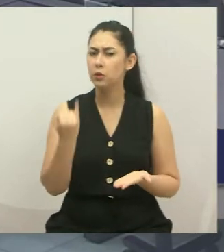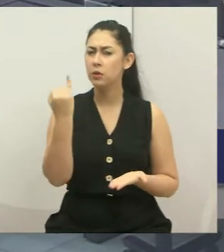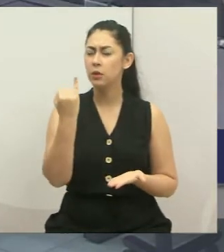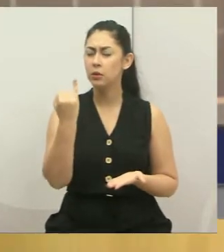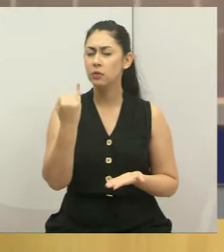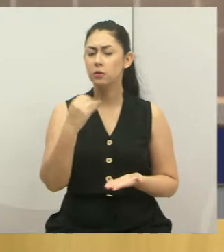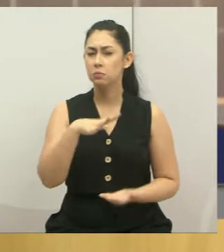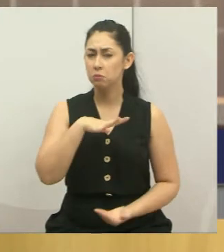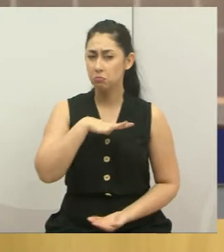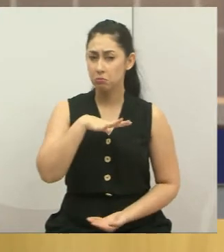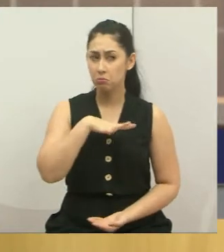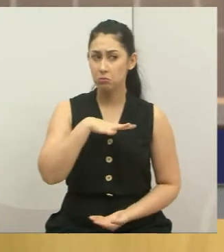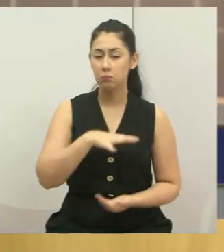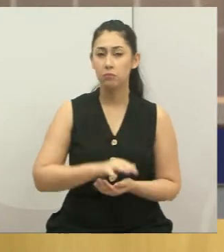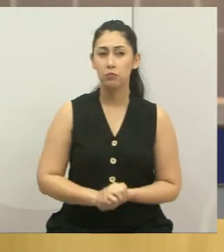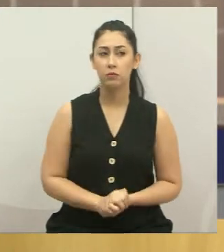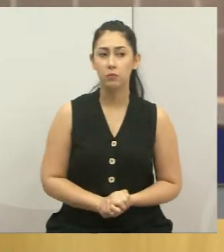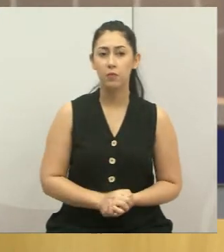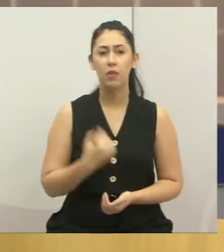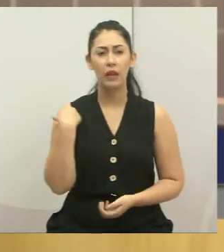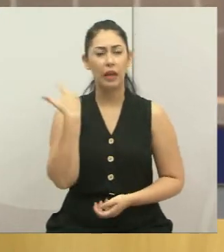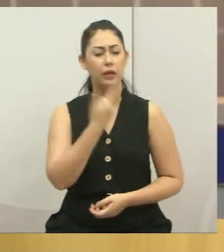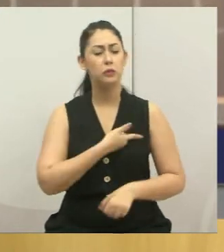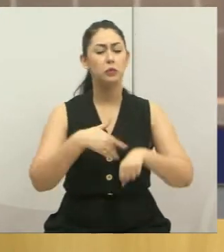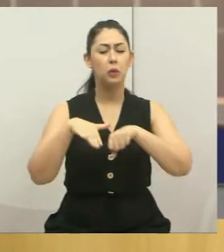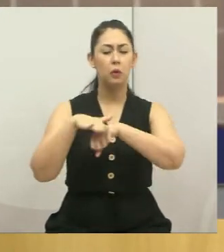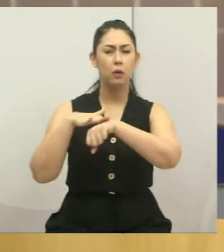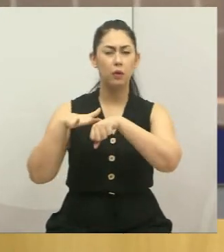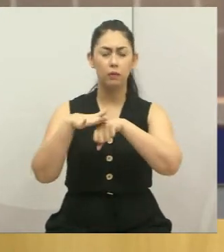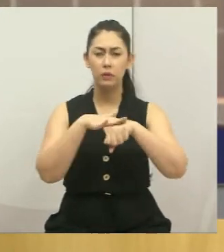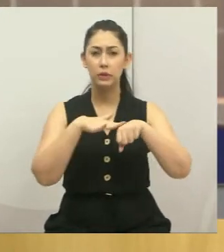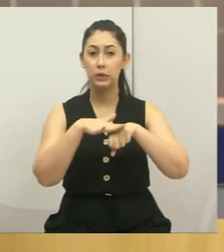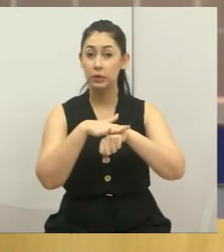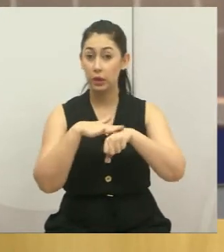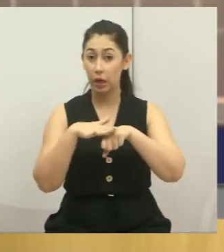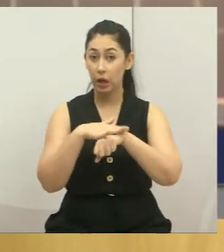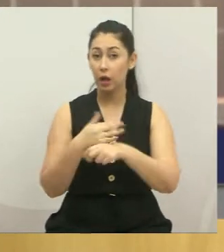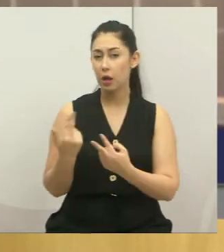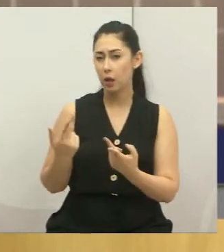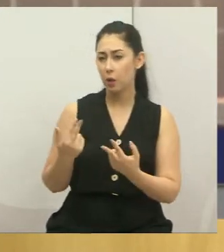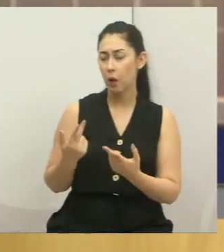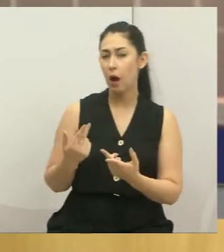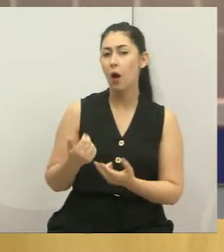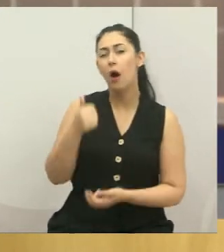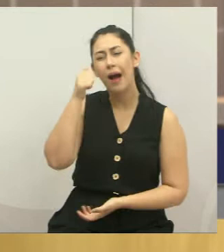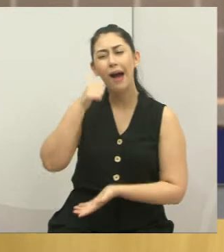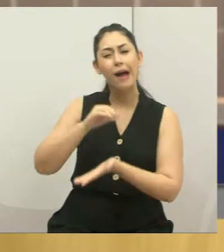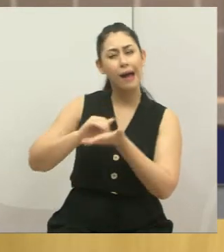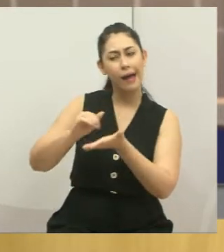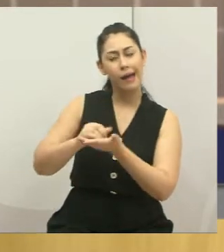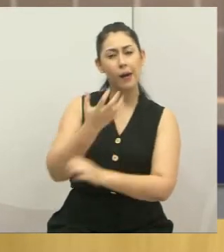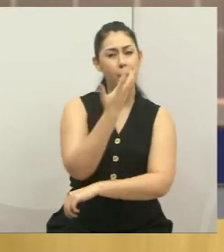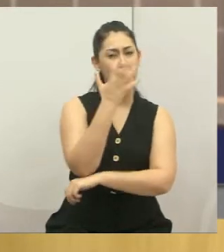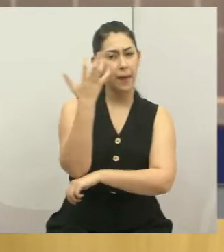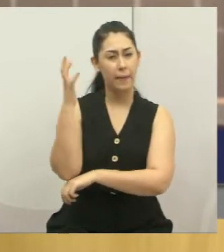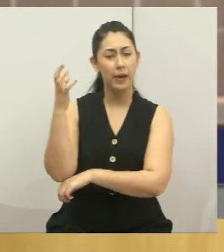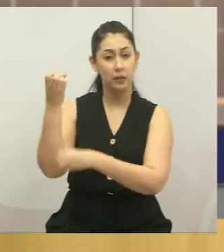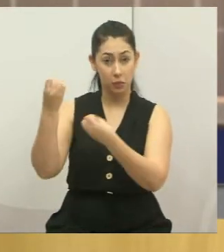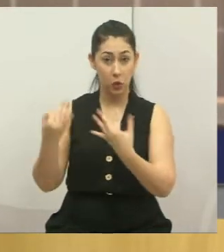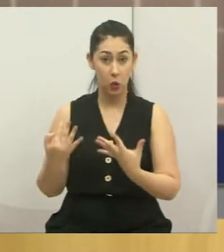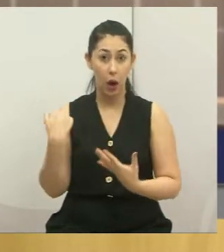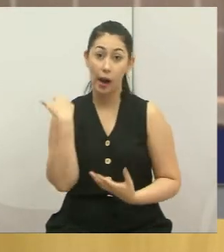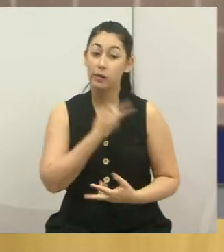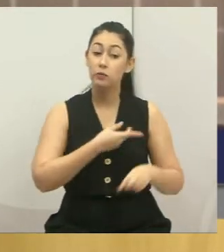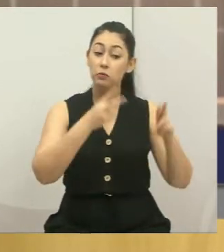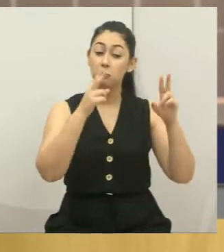município, onde discutiremos, como disse a secretária do Meio Ambiente, assuntos de extrema relevância